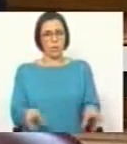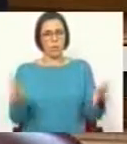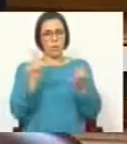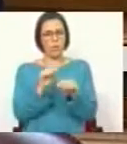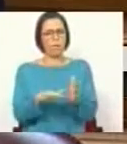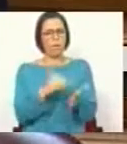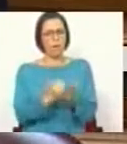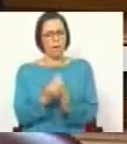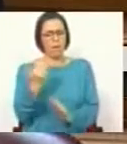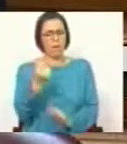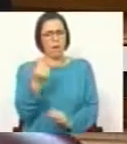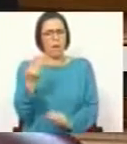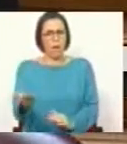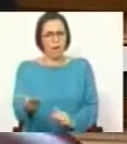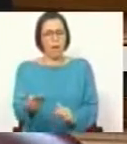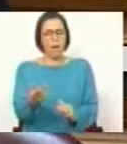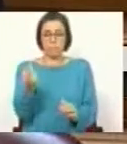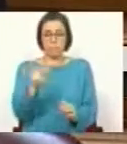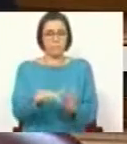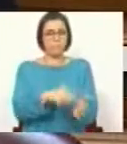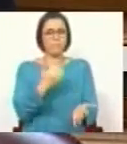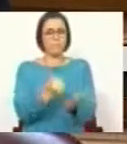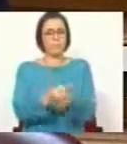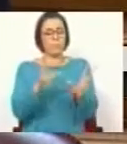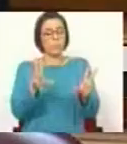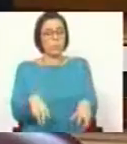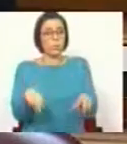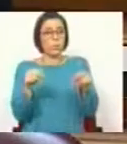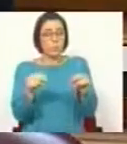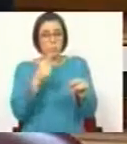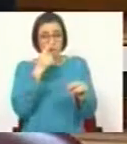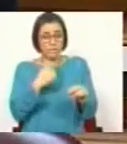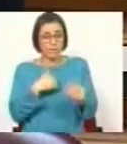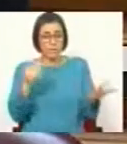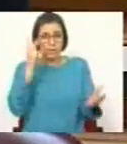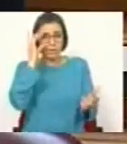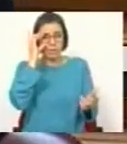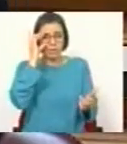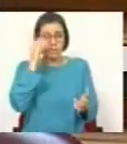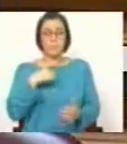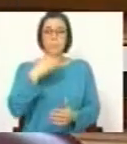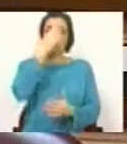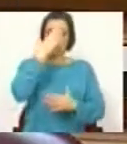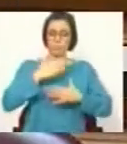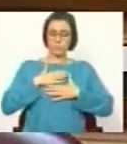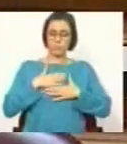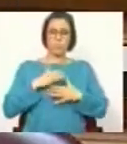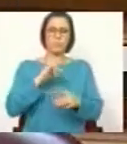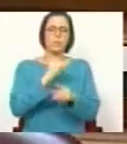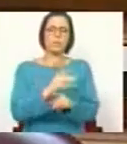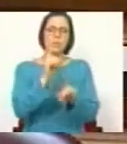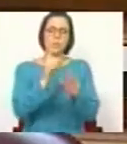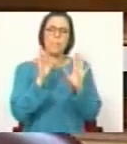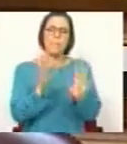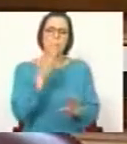há sempre dinheiro, ele aparece sempre e nunca falha. Julgo que há outra coisa